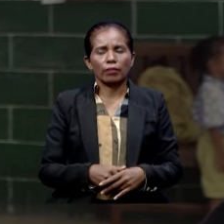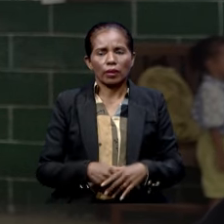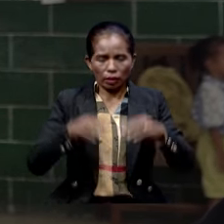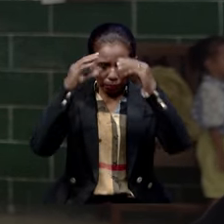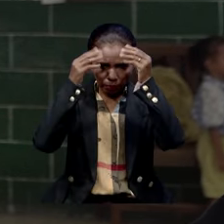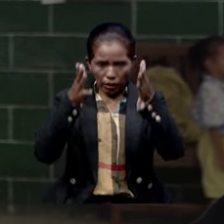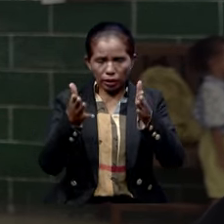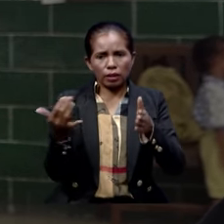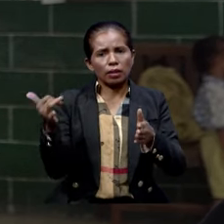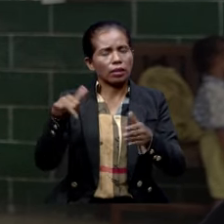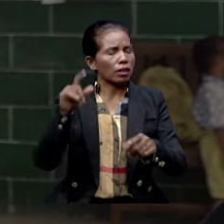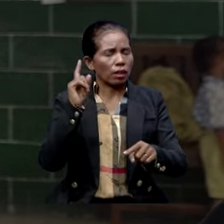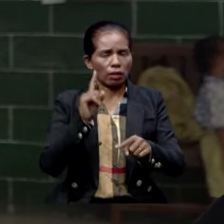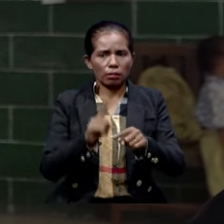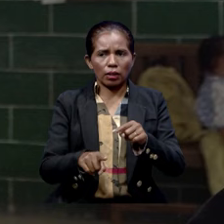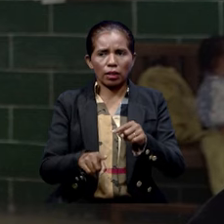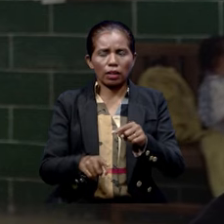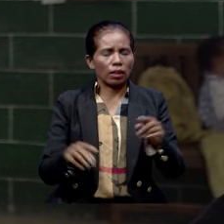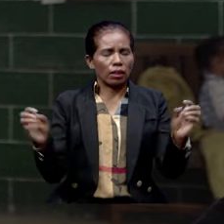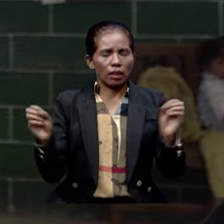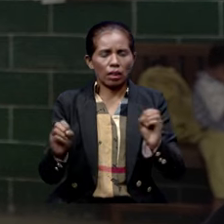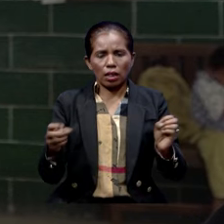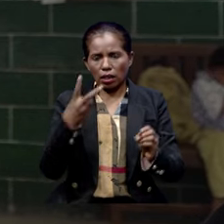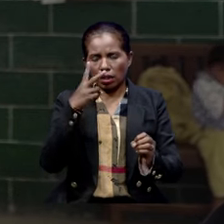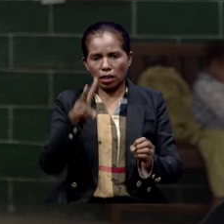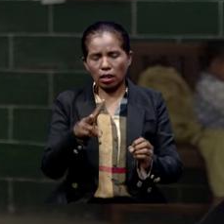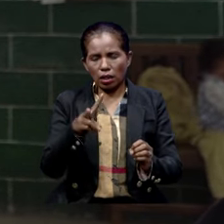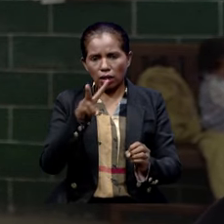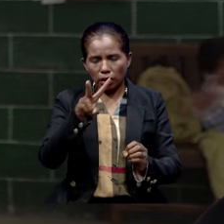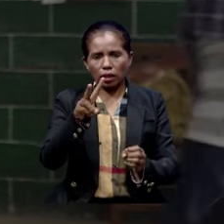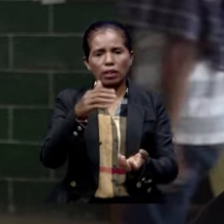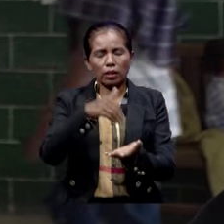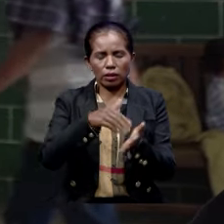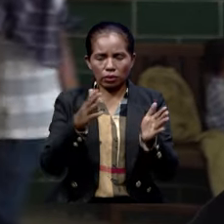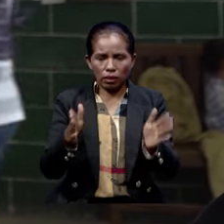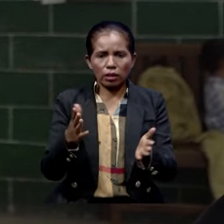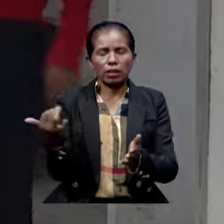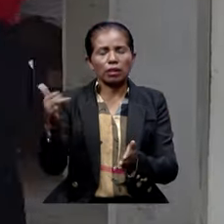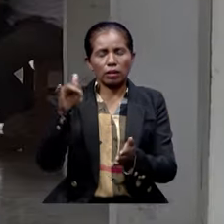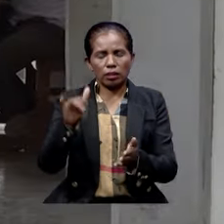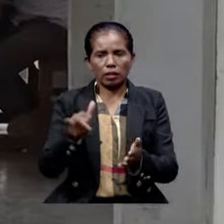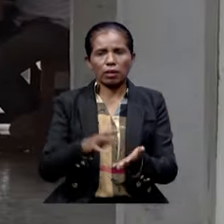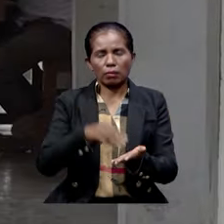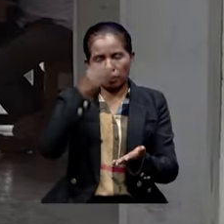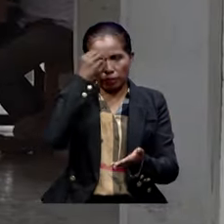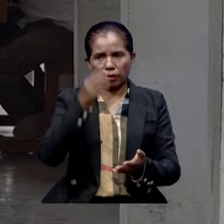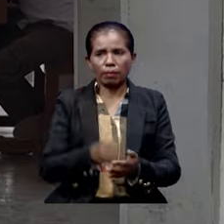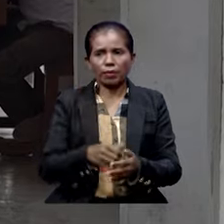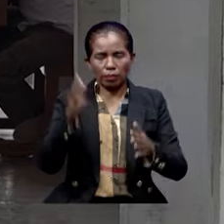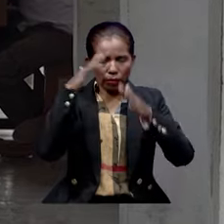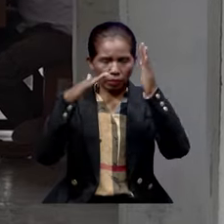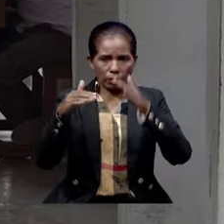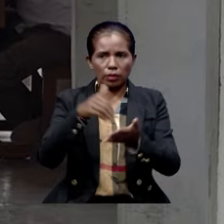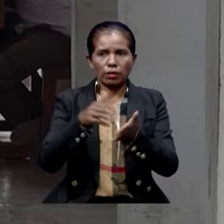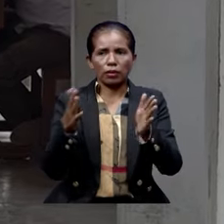professor sir la bele ka la consegue controla processo de aprendizagem generásico. Problema ainda nem halo estudante finalista